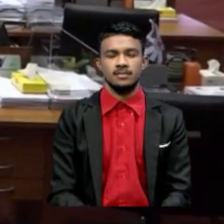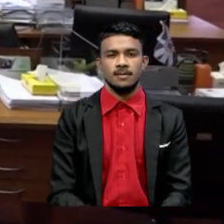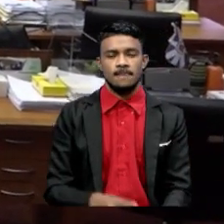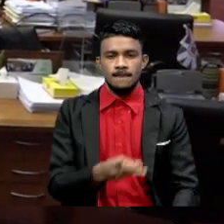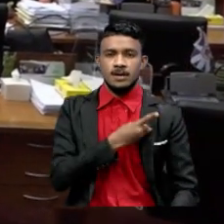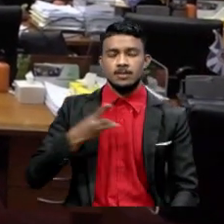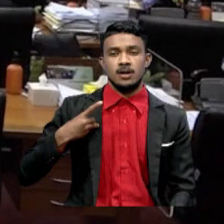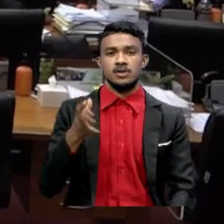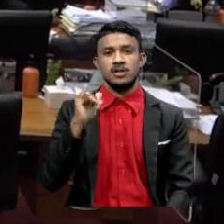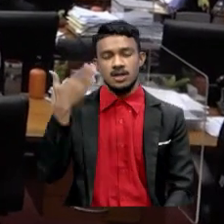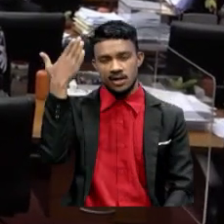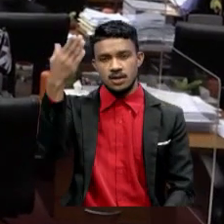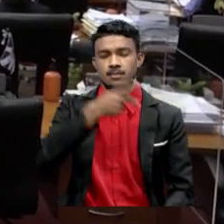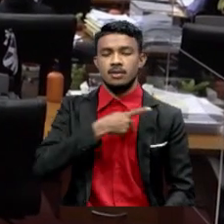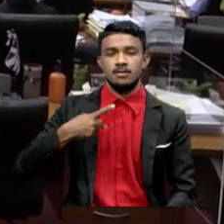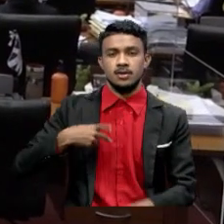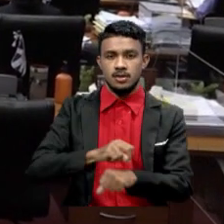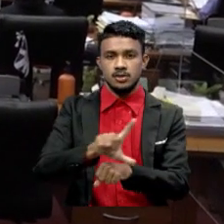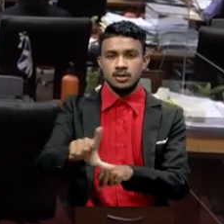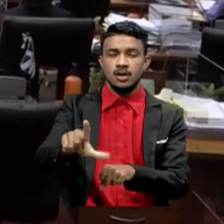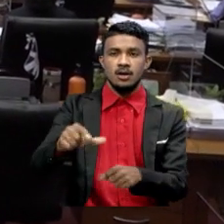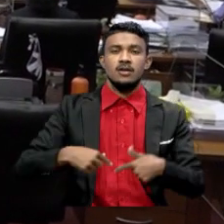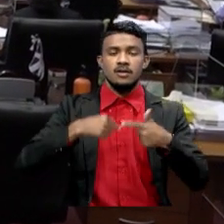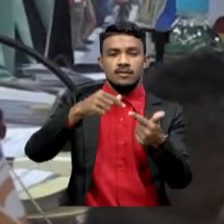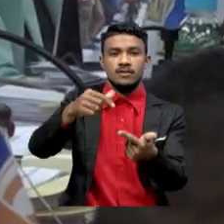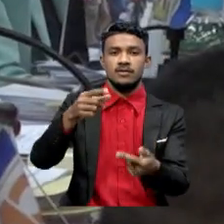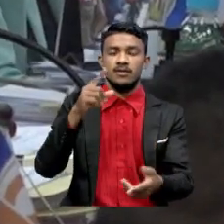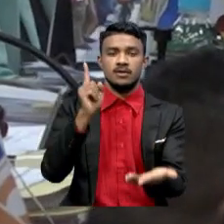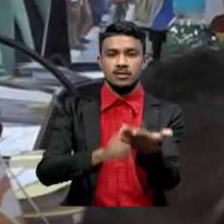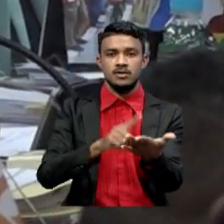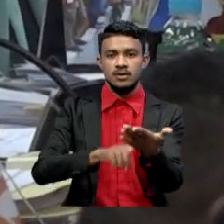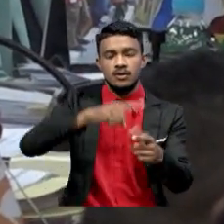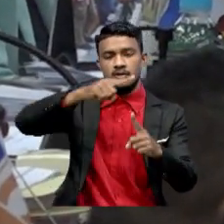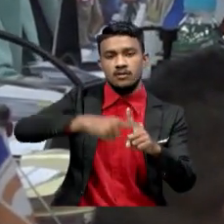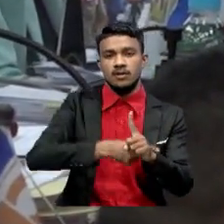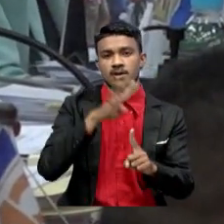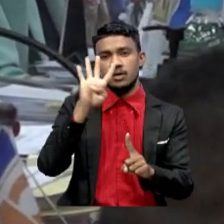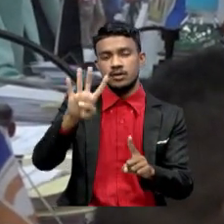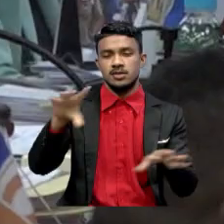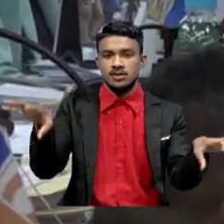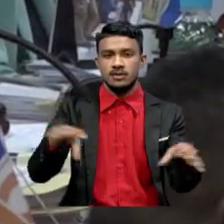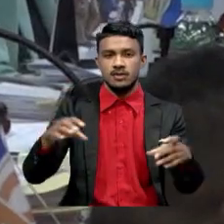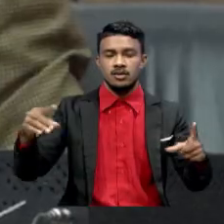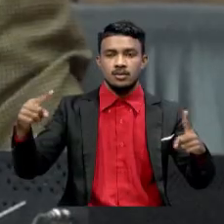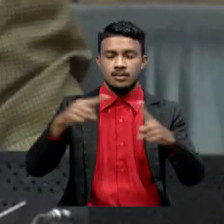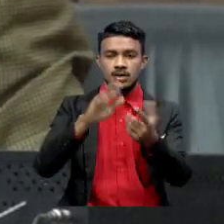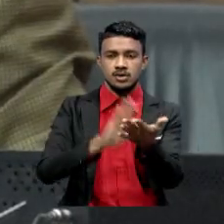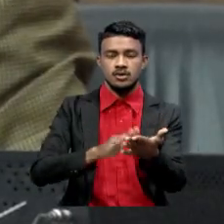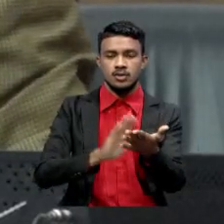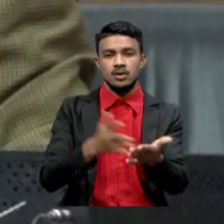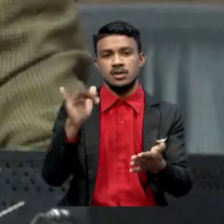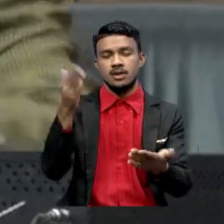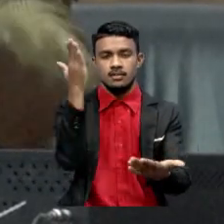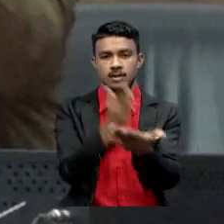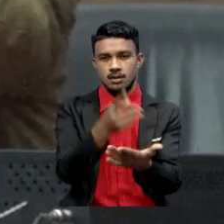Deputado Sira e a Parlamento Nacional hato pedido ne tamba quase fulang hatona construção ba escola Sira parado impacto